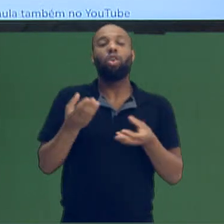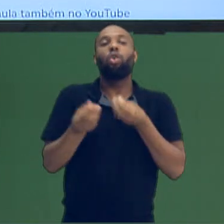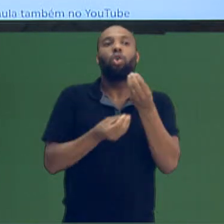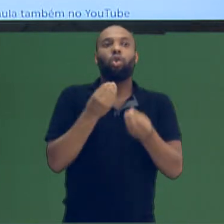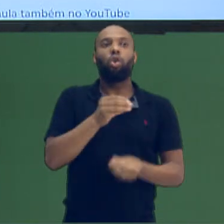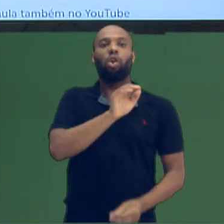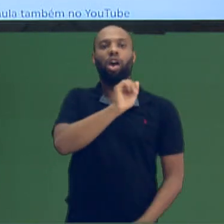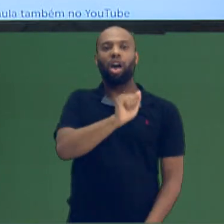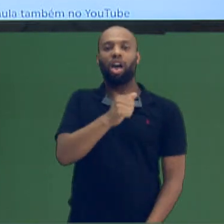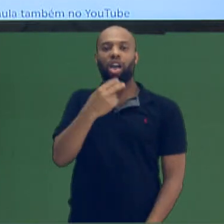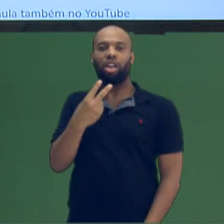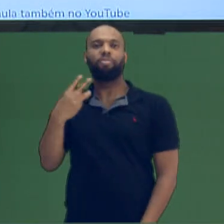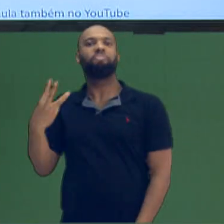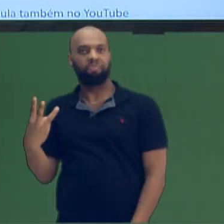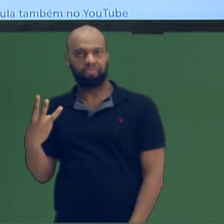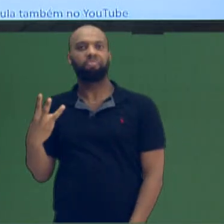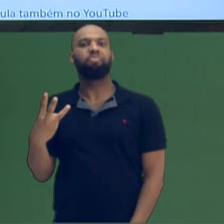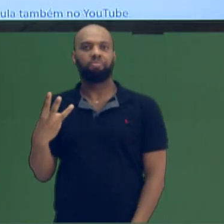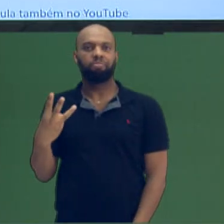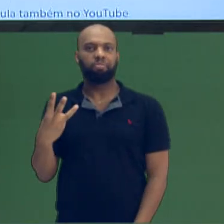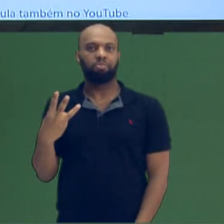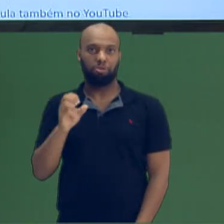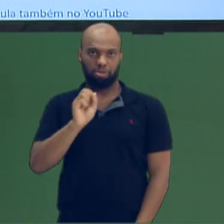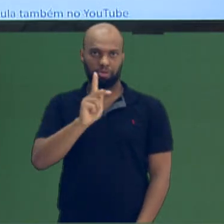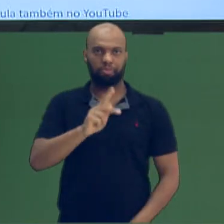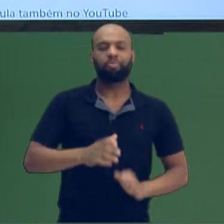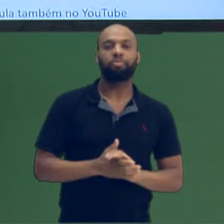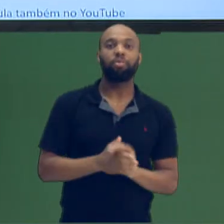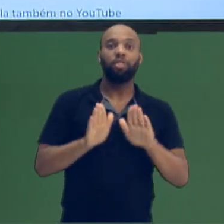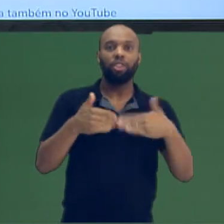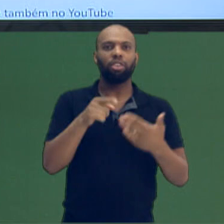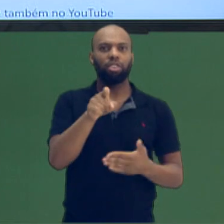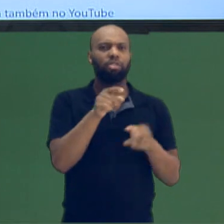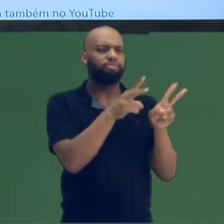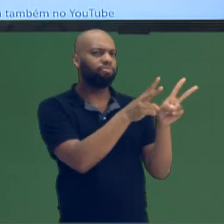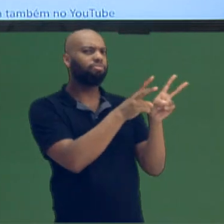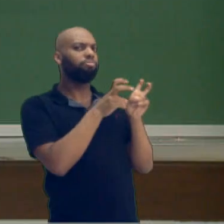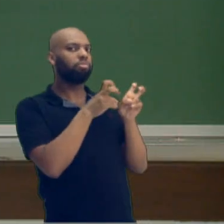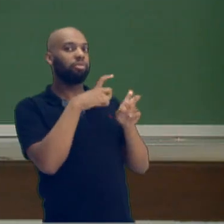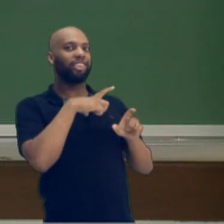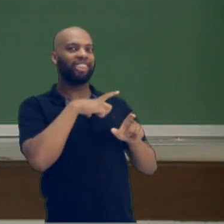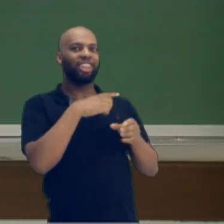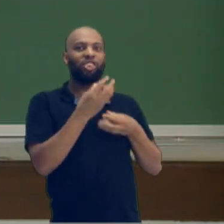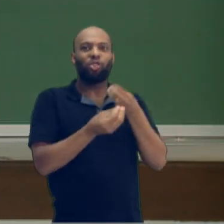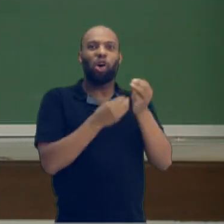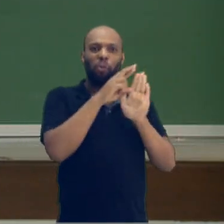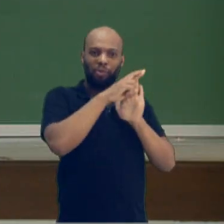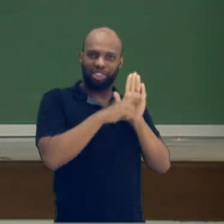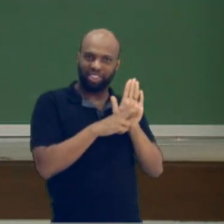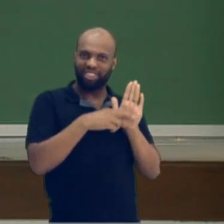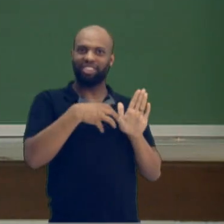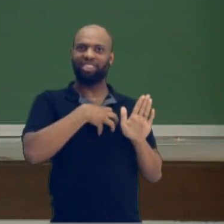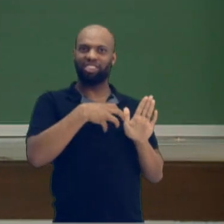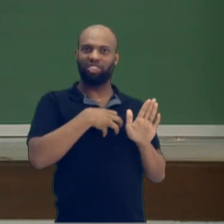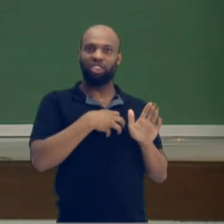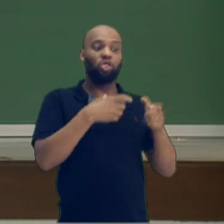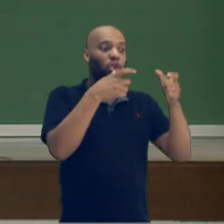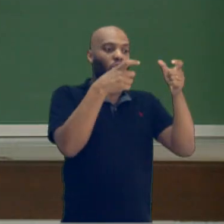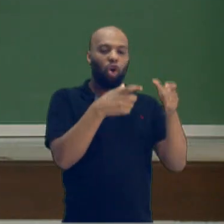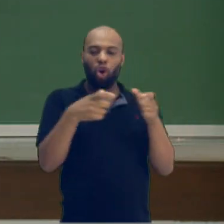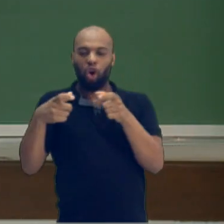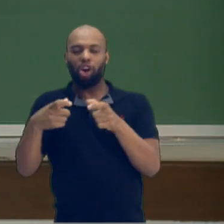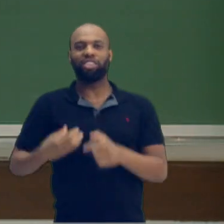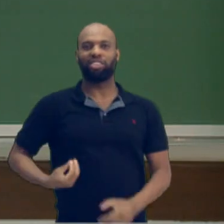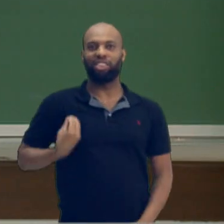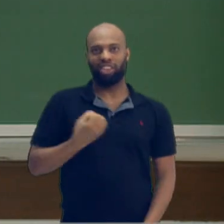elemento A2, 3, tá? Então, vocês estão vendo que existe uma denominação, uma determinação para o lugar onde esse